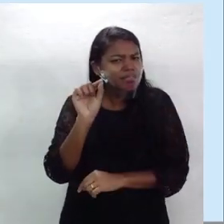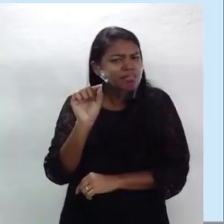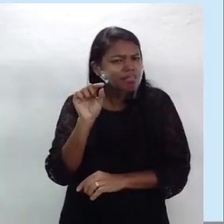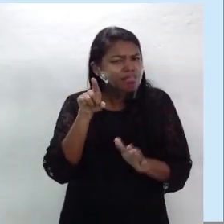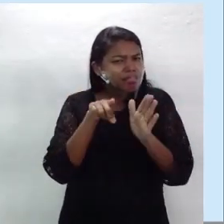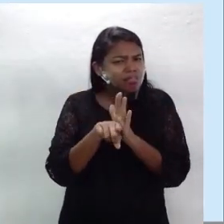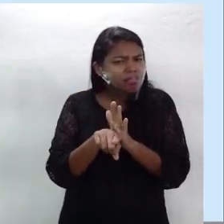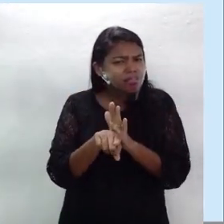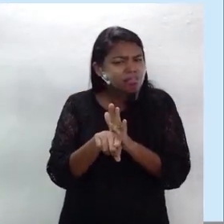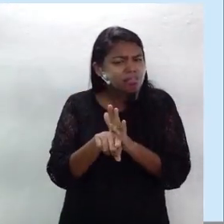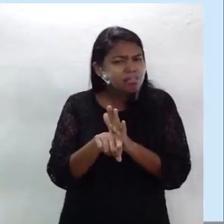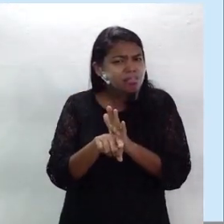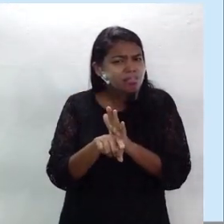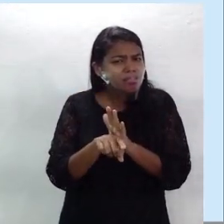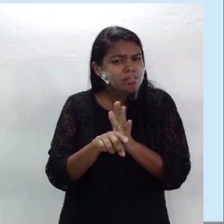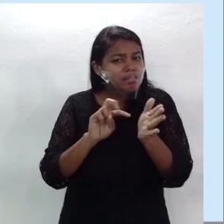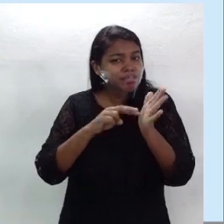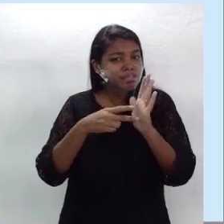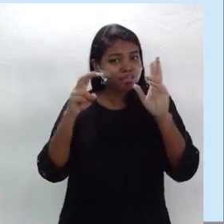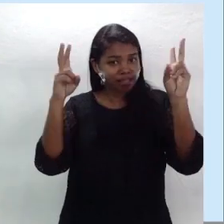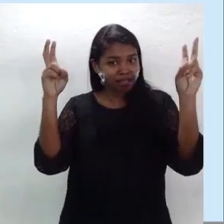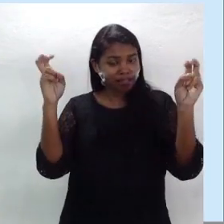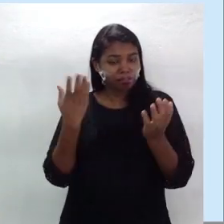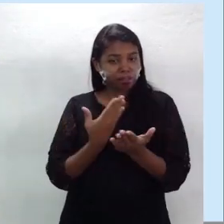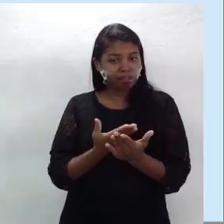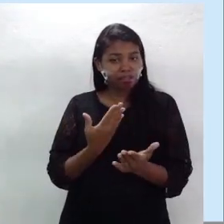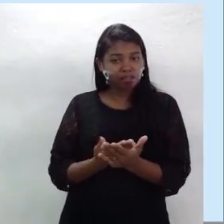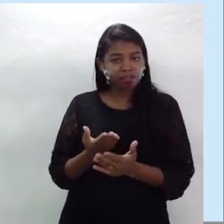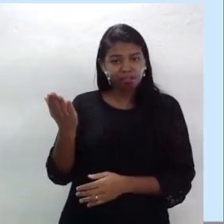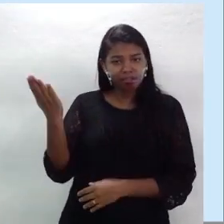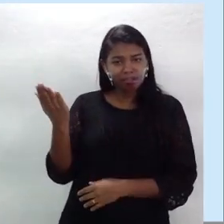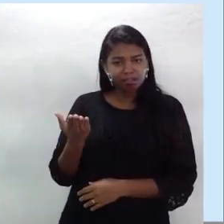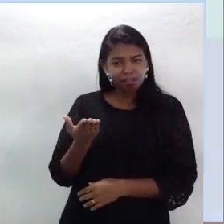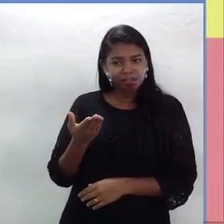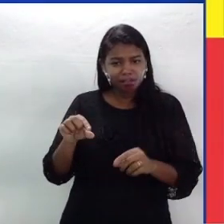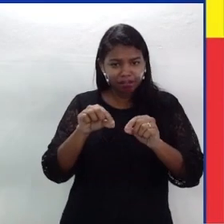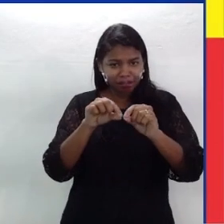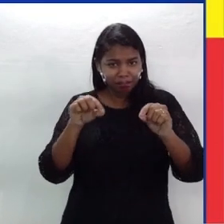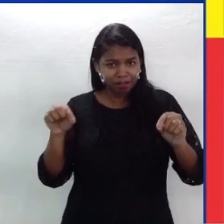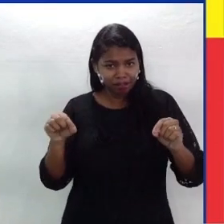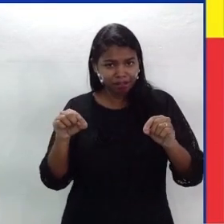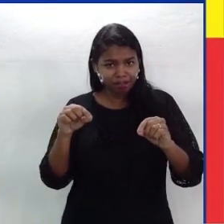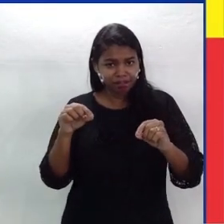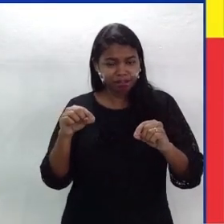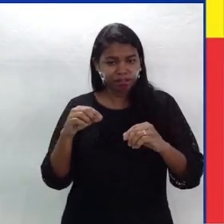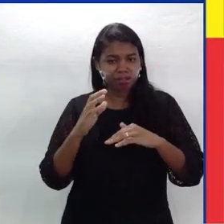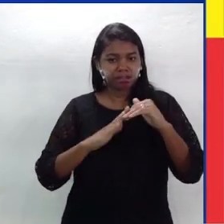perguntou? Esse vai ser o tema da aula de hoje. Medidas de capacidade.